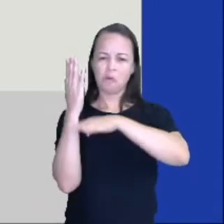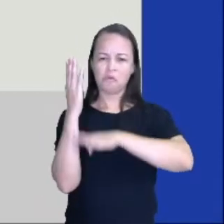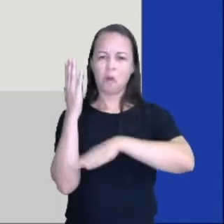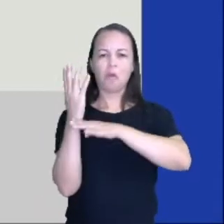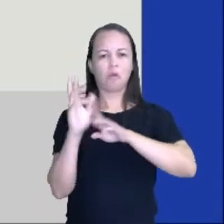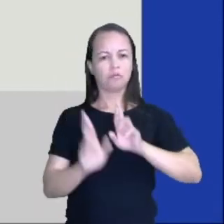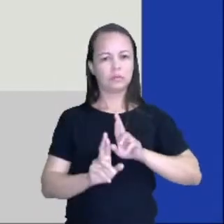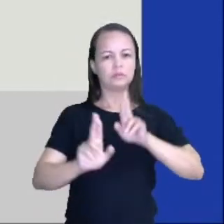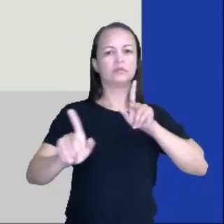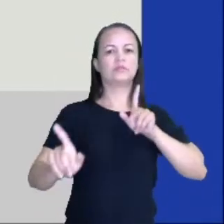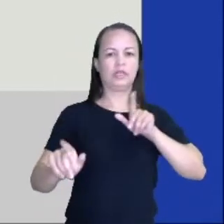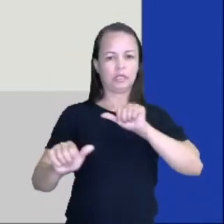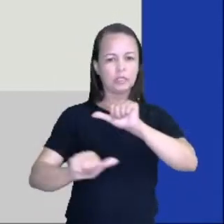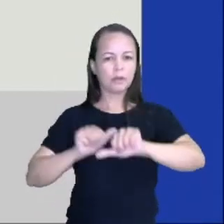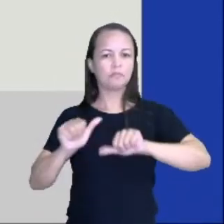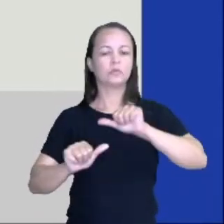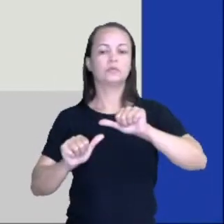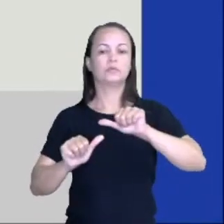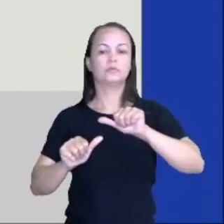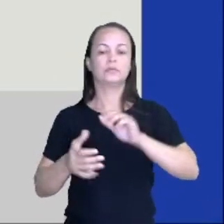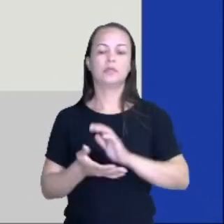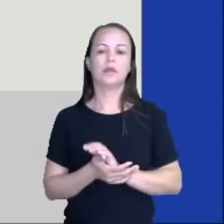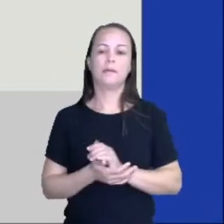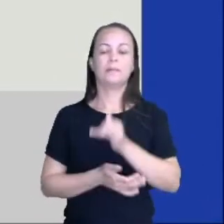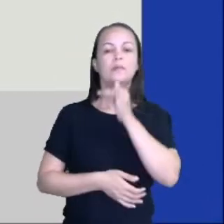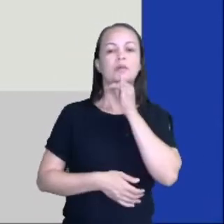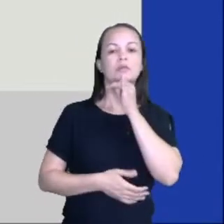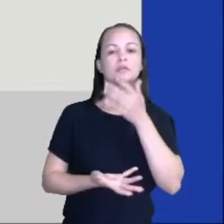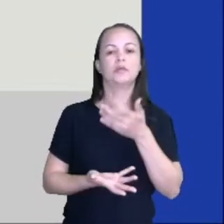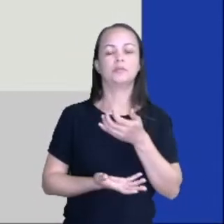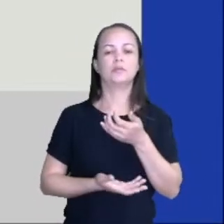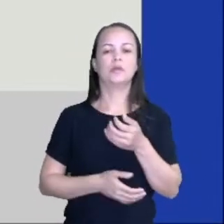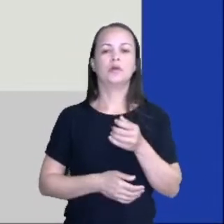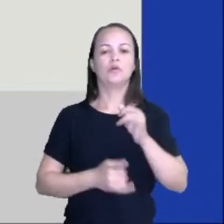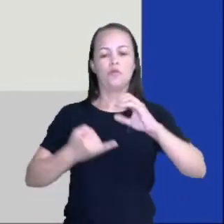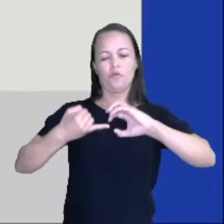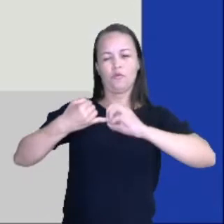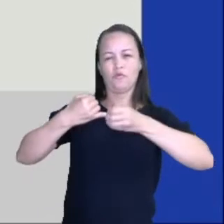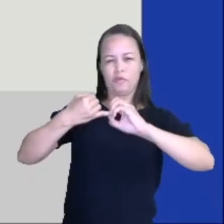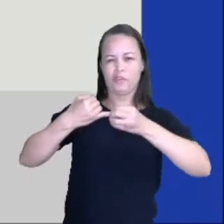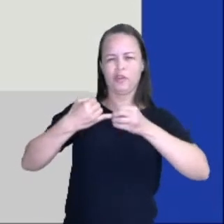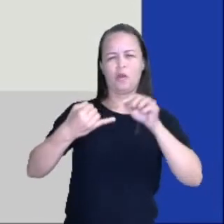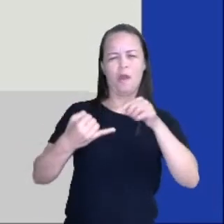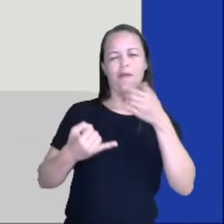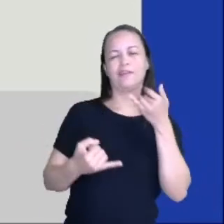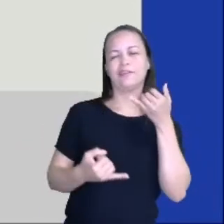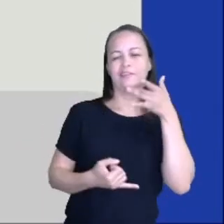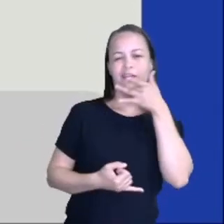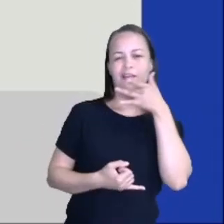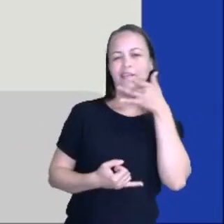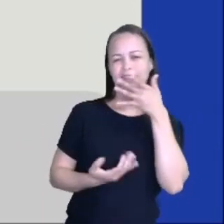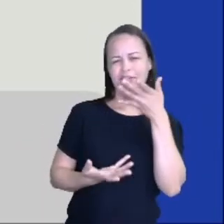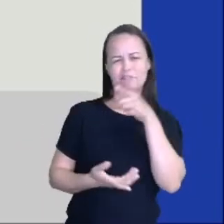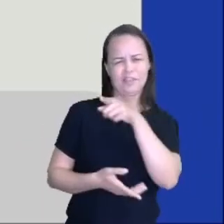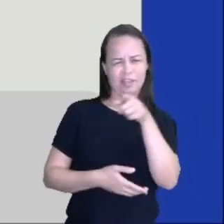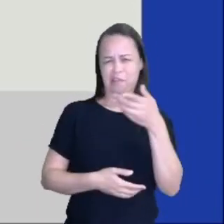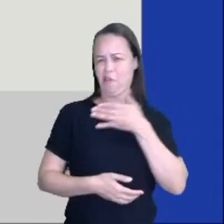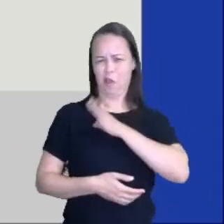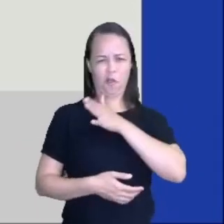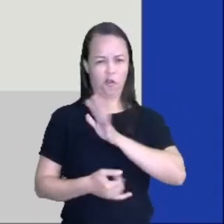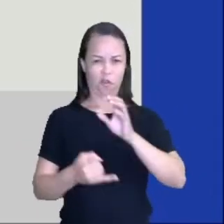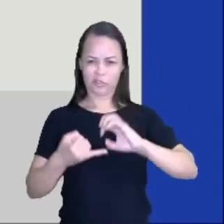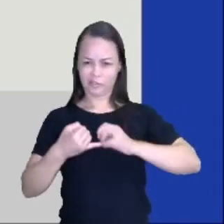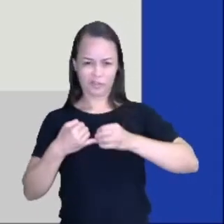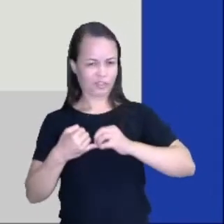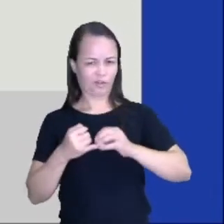muda também a matéria. Por exemplo, o feijão, é delicioso, né? Quem é que não gosta de feijão?